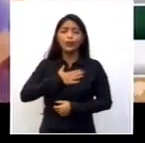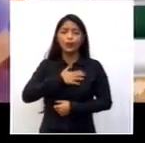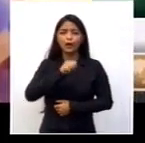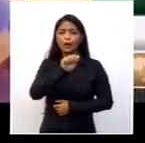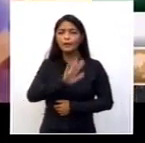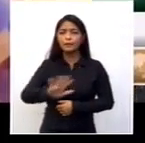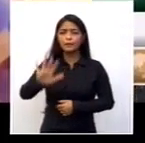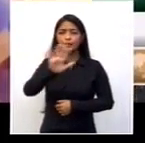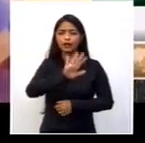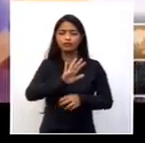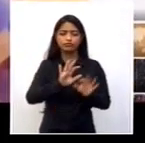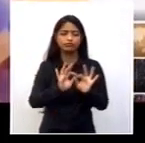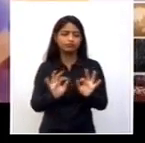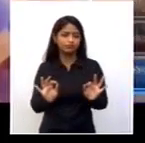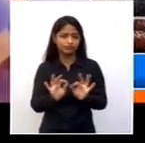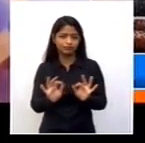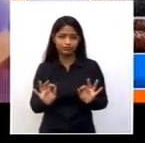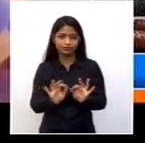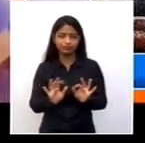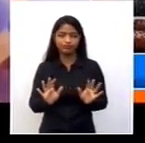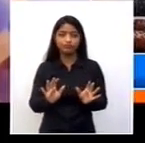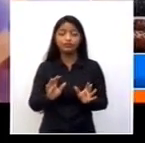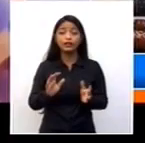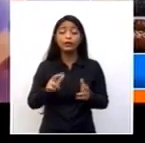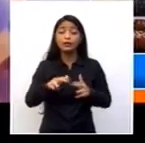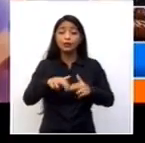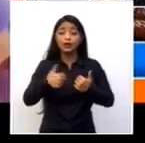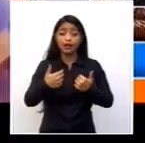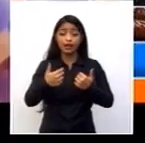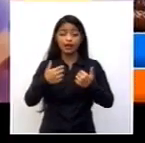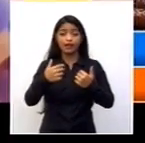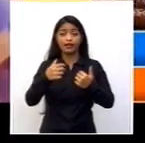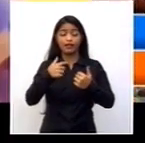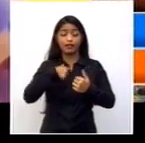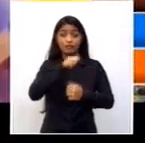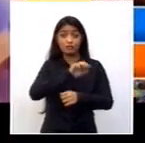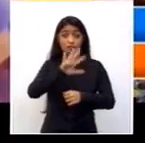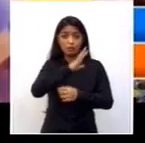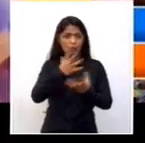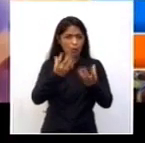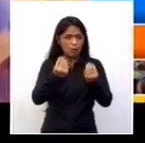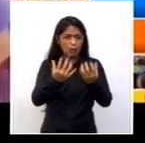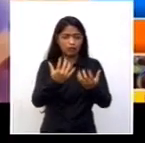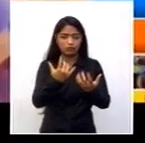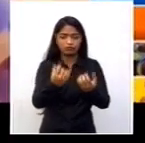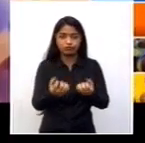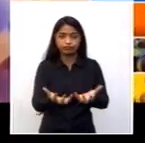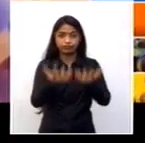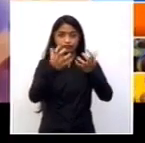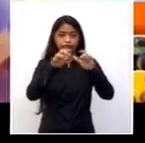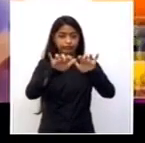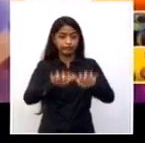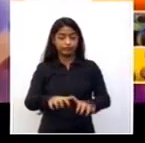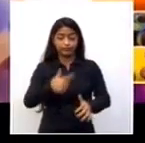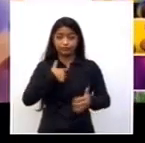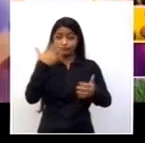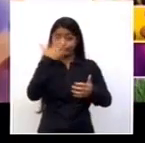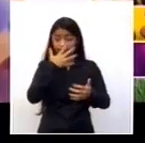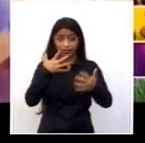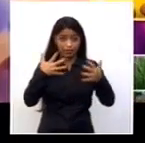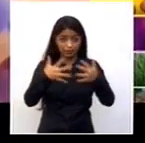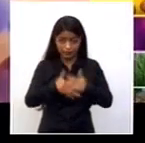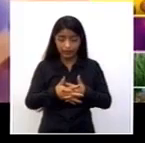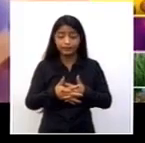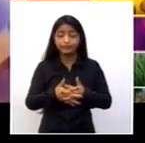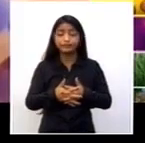sóbrias, porque por cima do mural ficam muitas notas, né, com publicações dos alunos, então eu acho que o